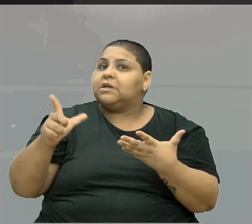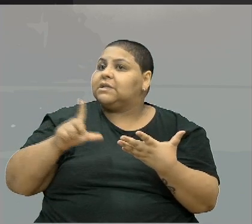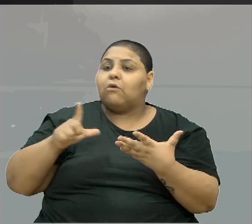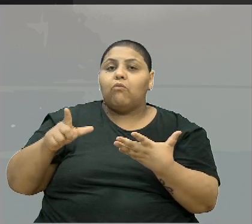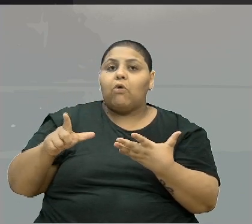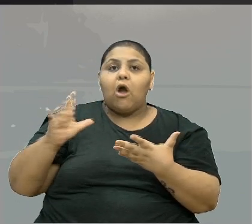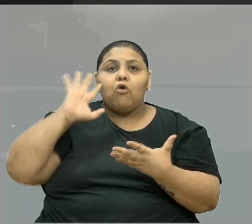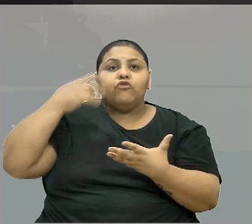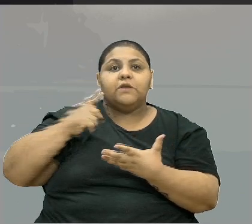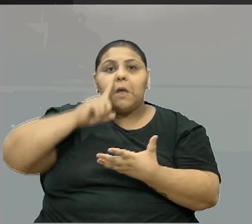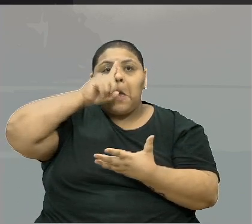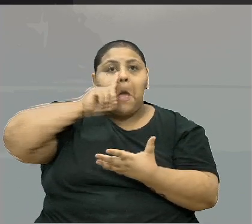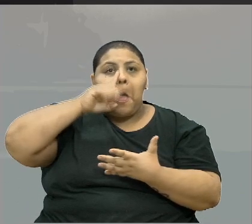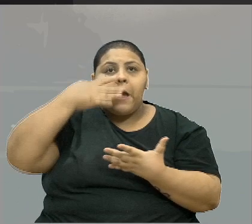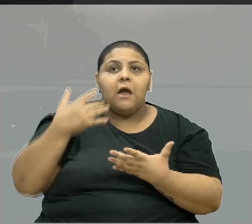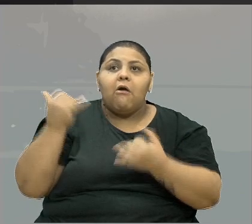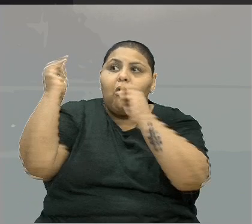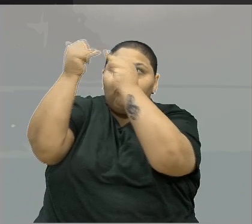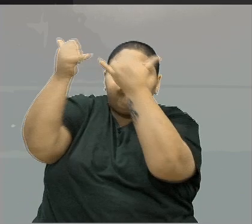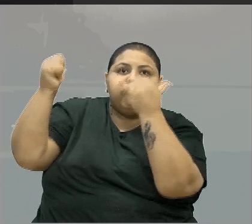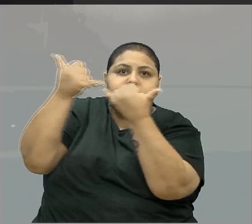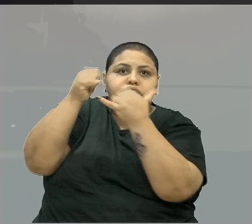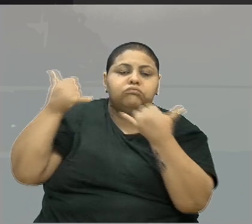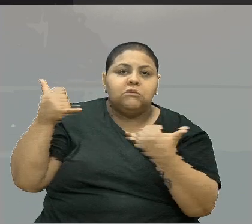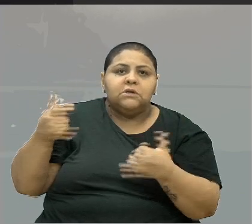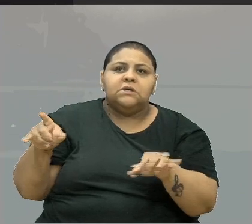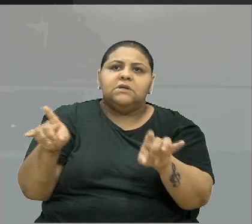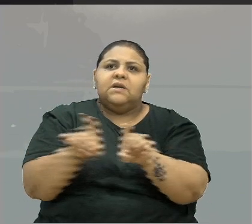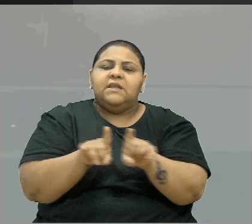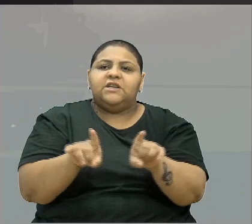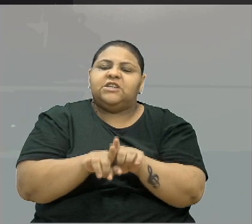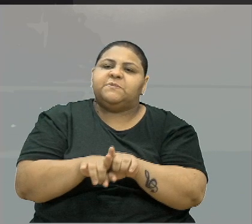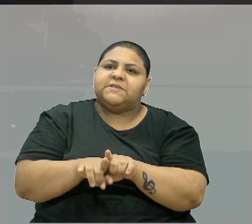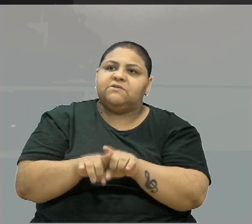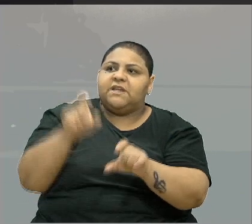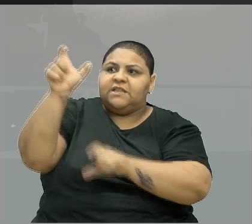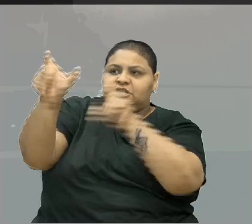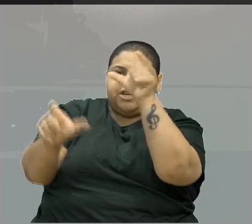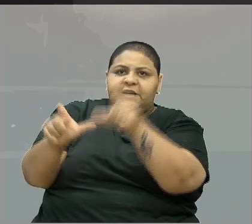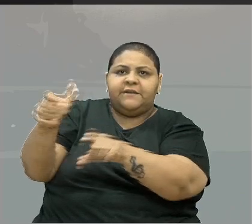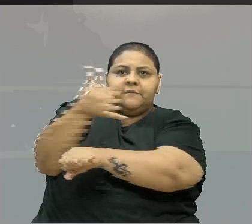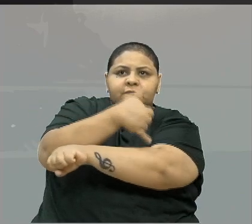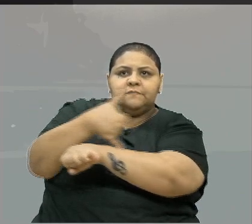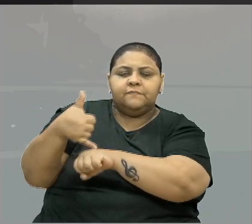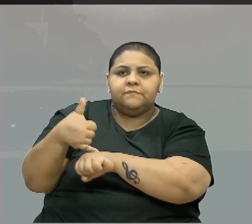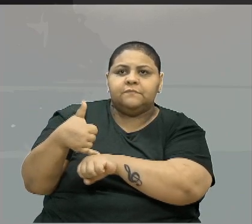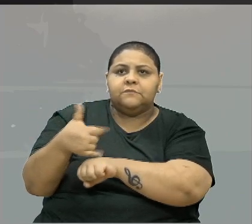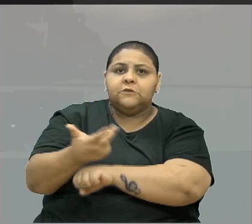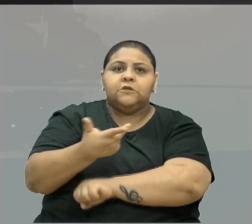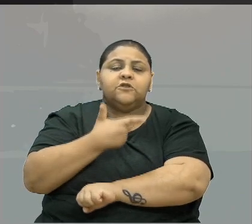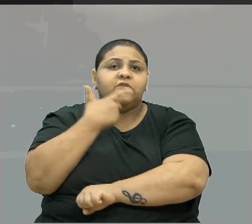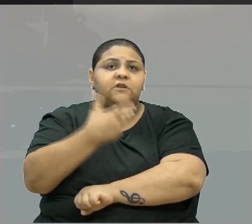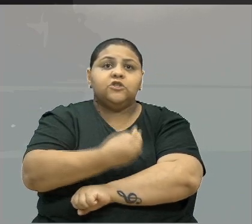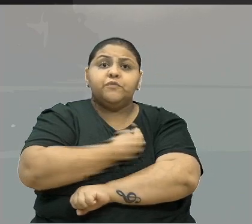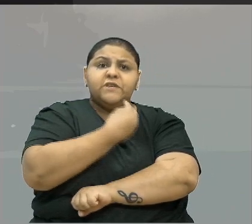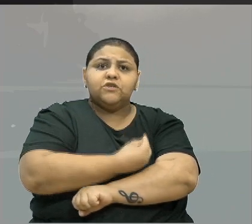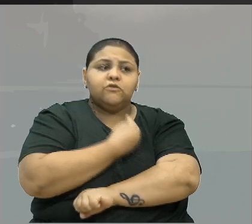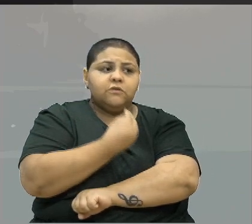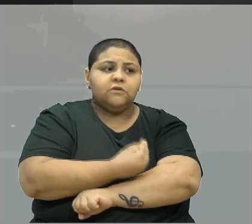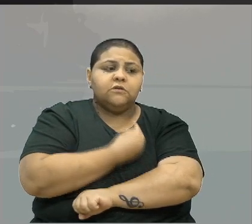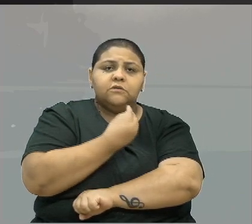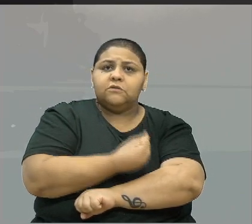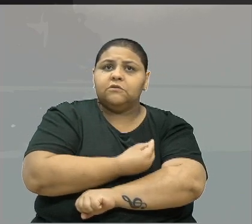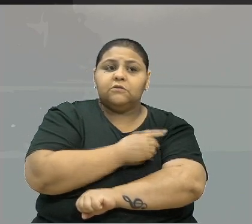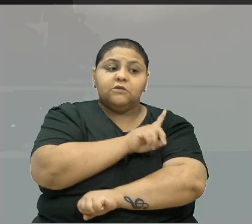risco às linhas de transmissão, às pessoas que por ali passam. Nós estamos falando de vidas humanas. E nós